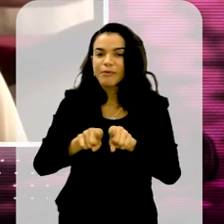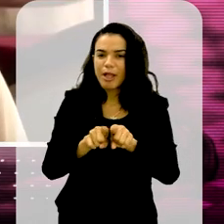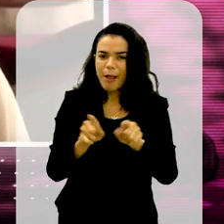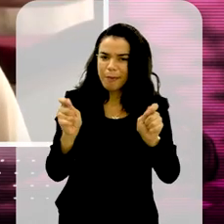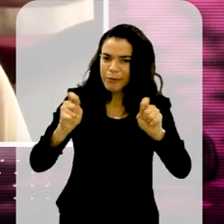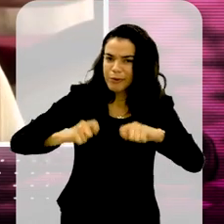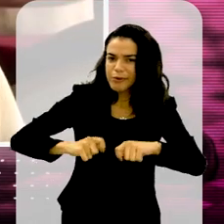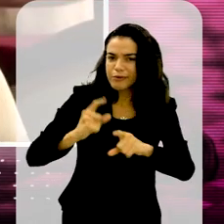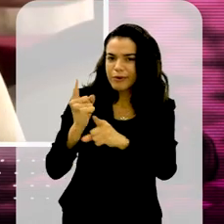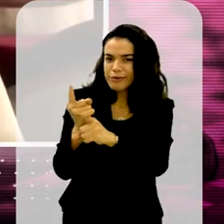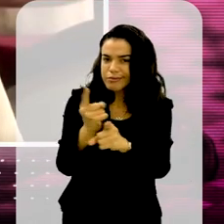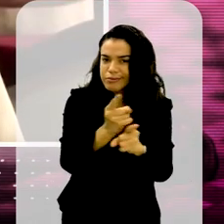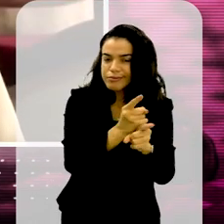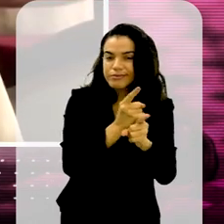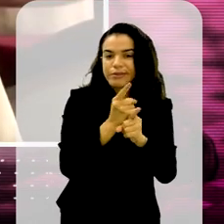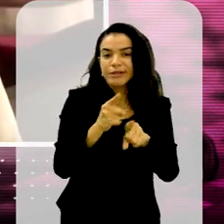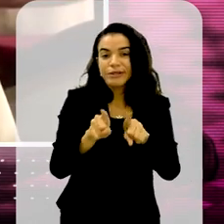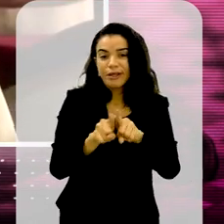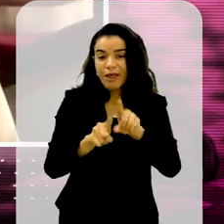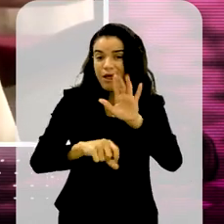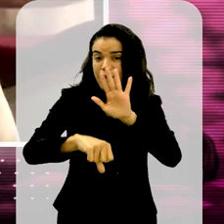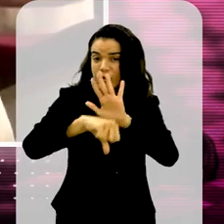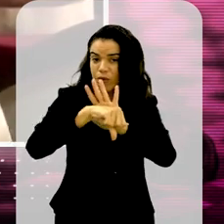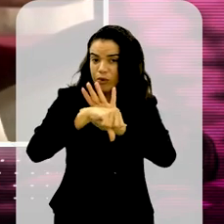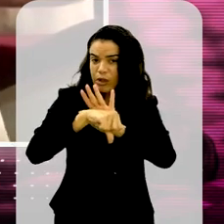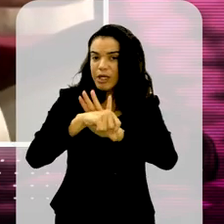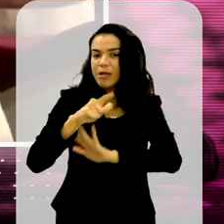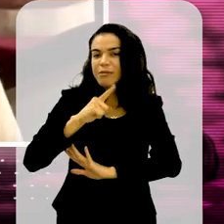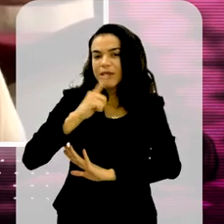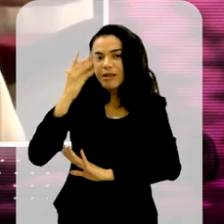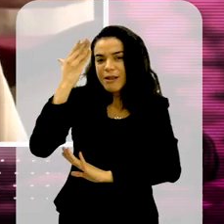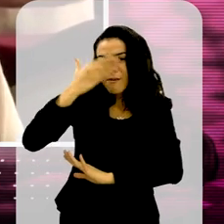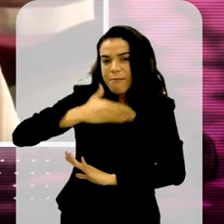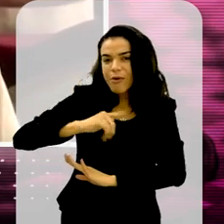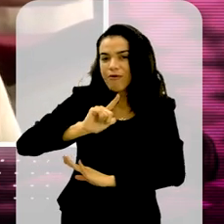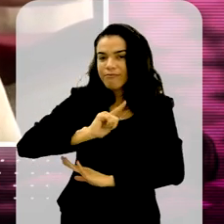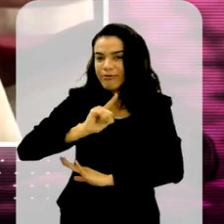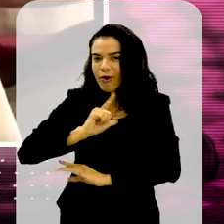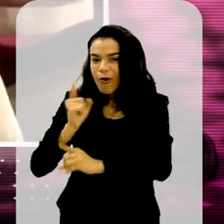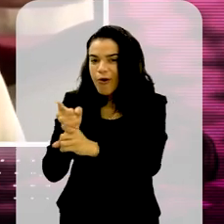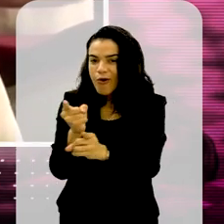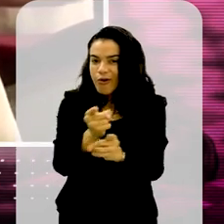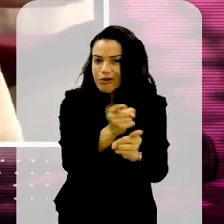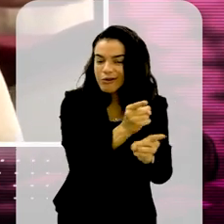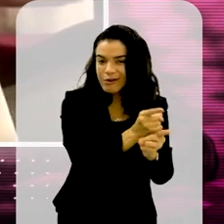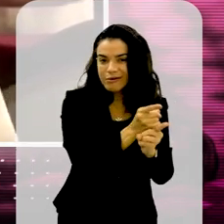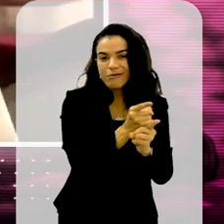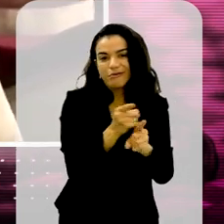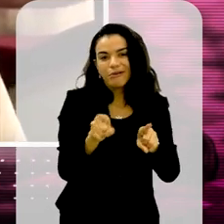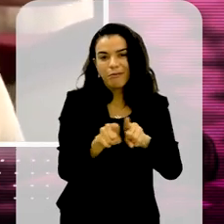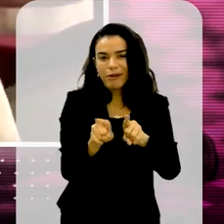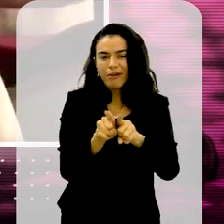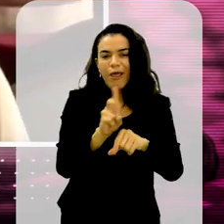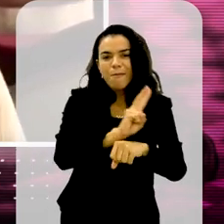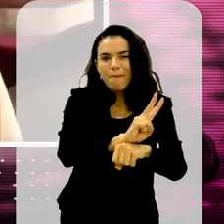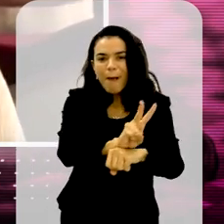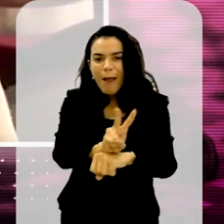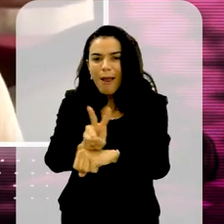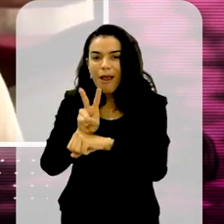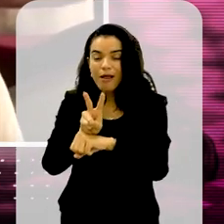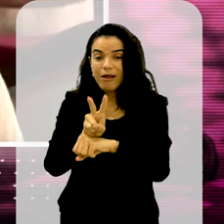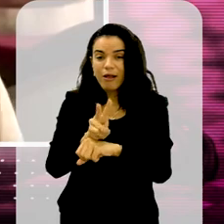possível identificar, é um crime que deixa rastro, todo monitoramento é feito.